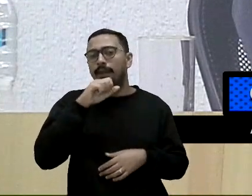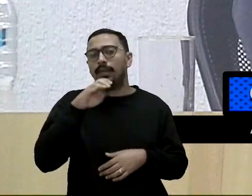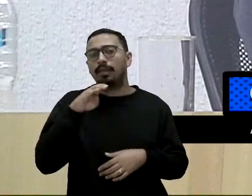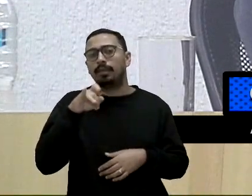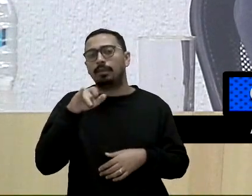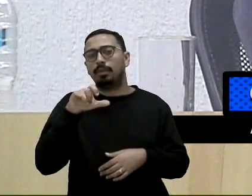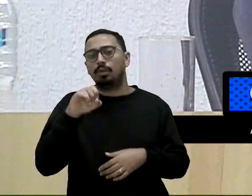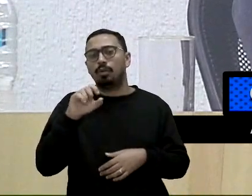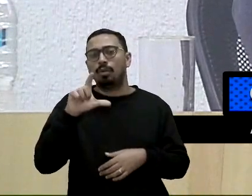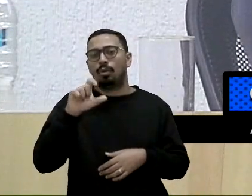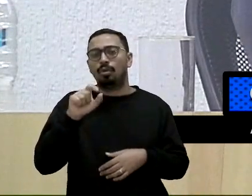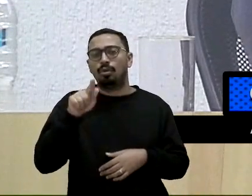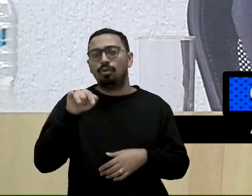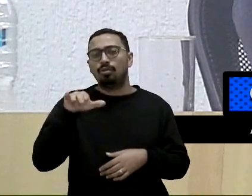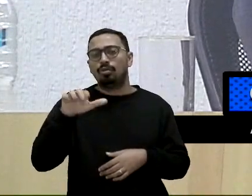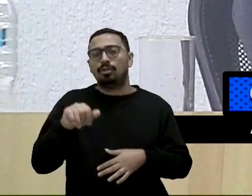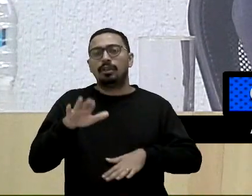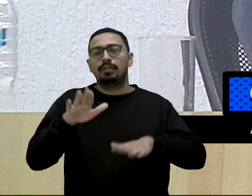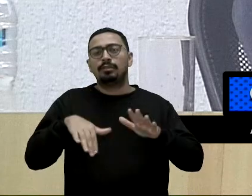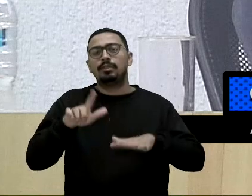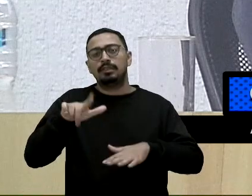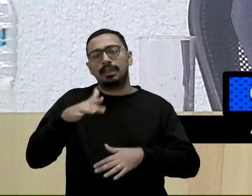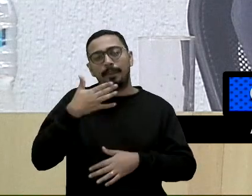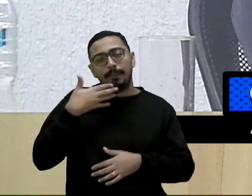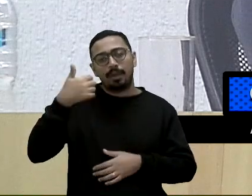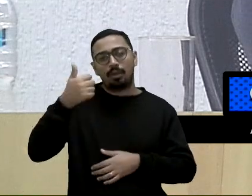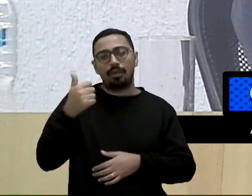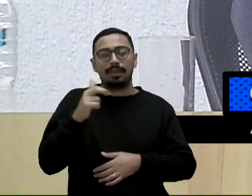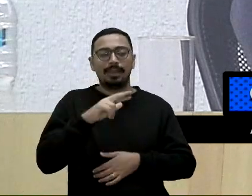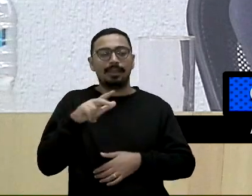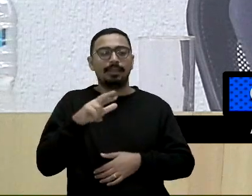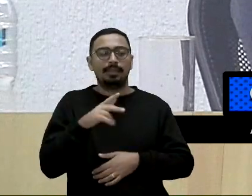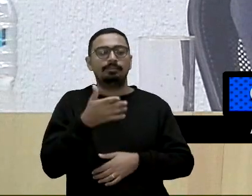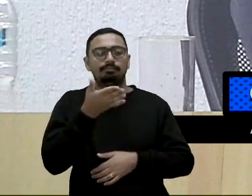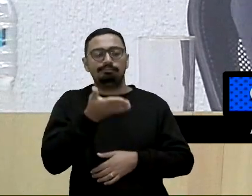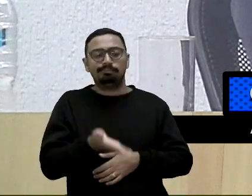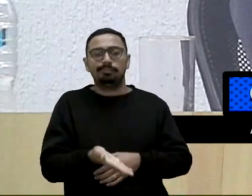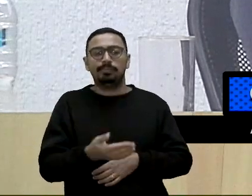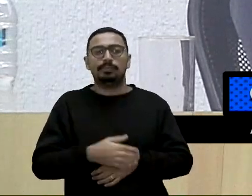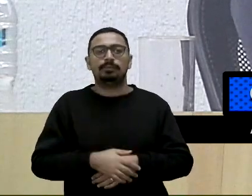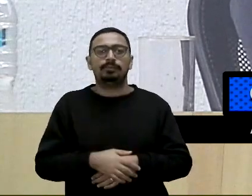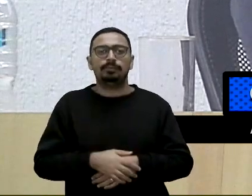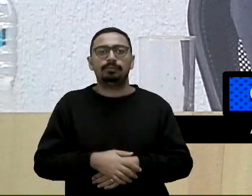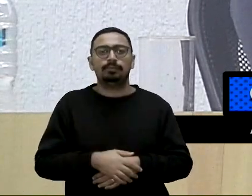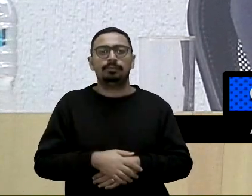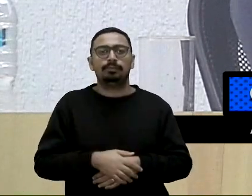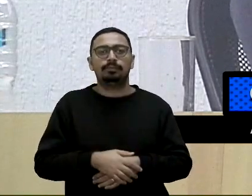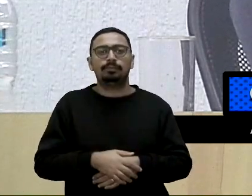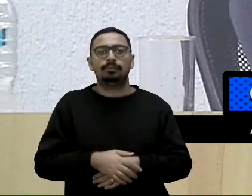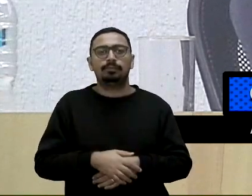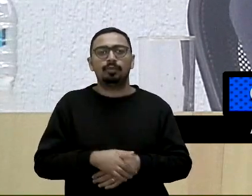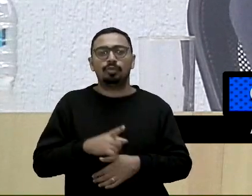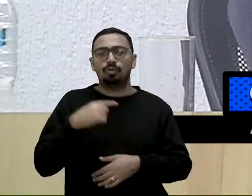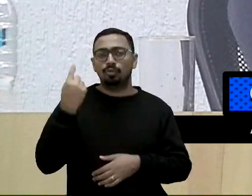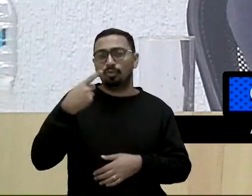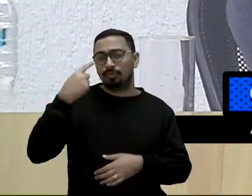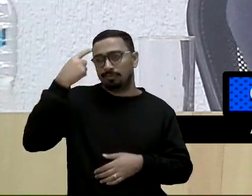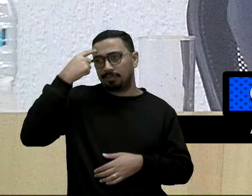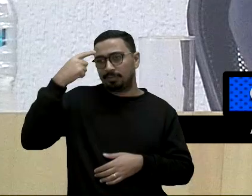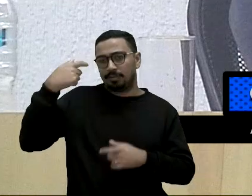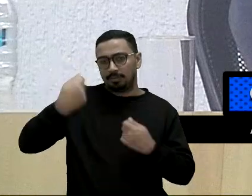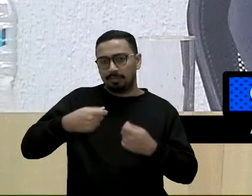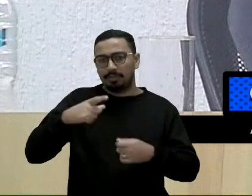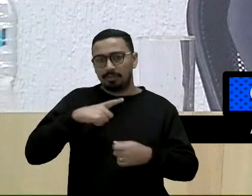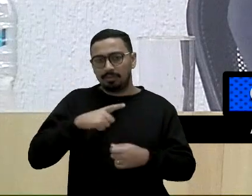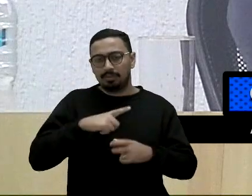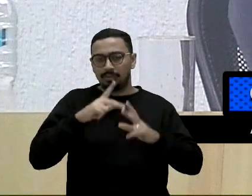Aliás, às vezes é melhor que não seja, em certos sentidos, né? Infelizmente, porque também é uma mitologia que a gente precisa saber